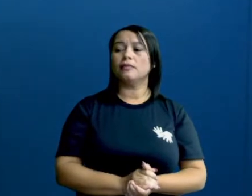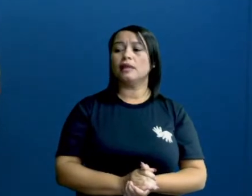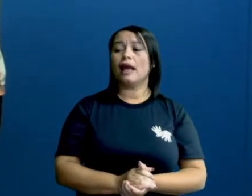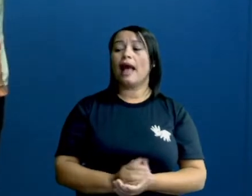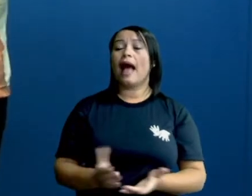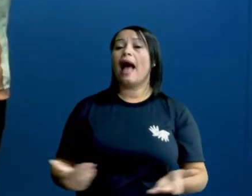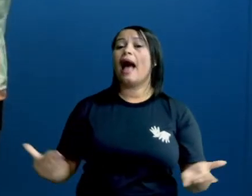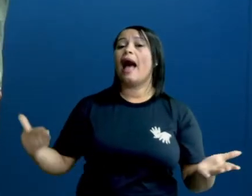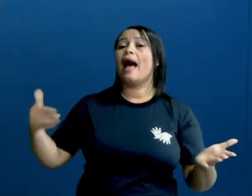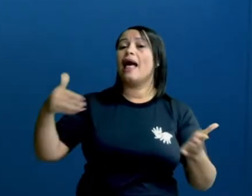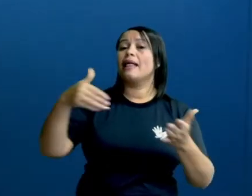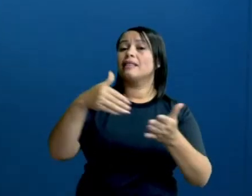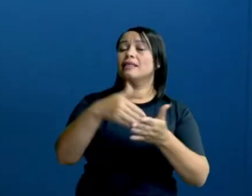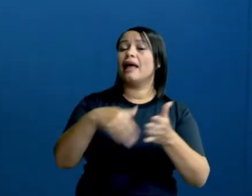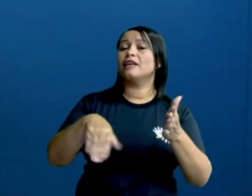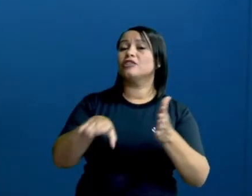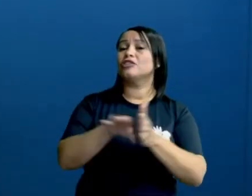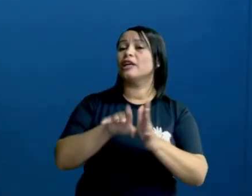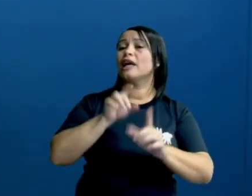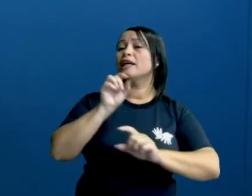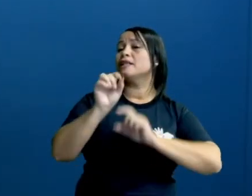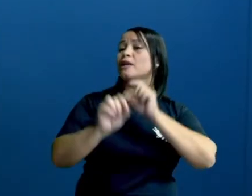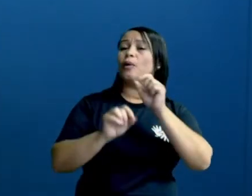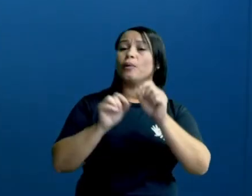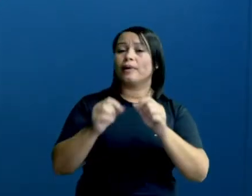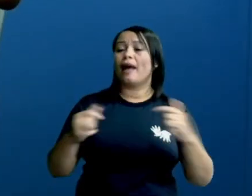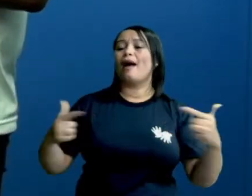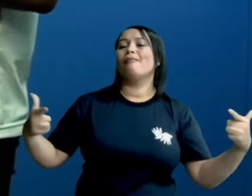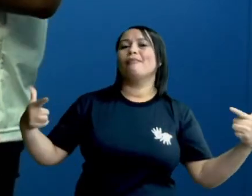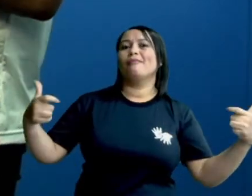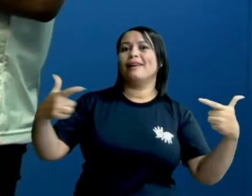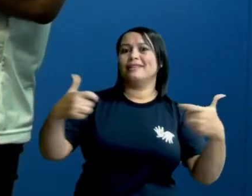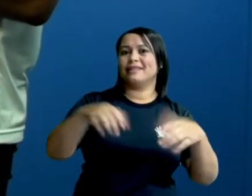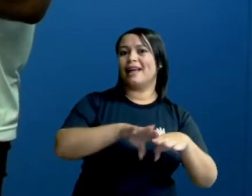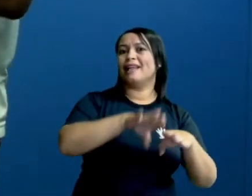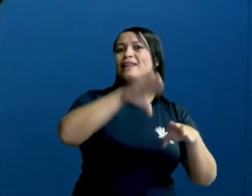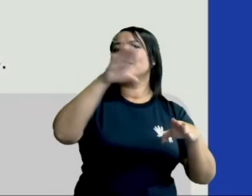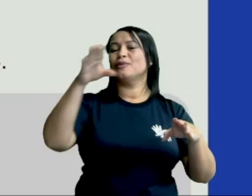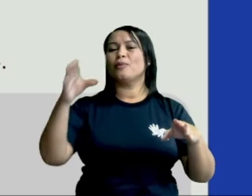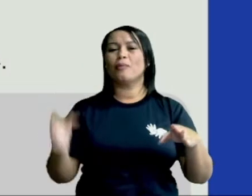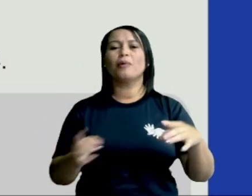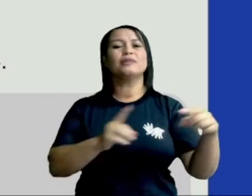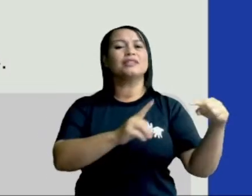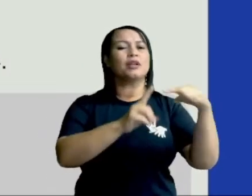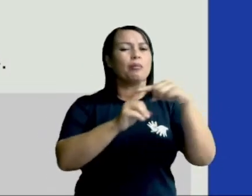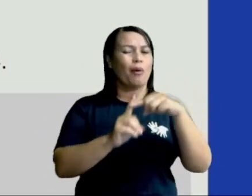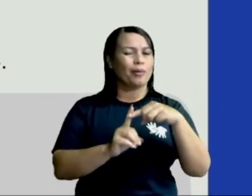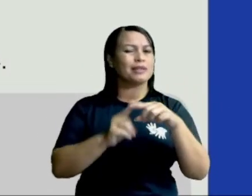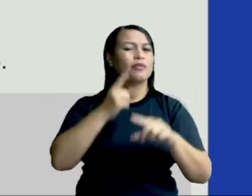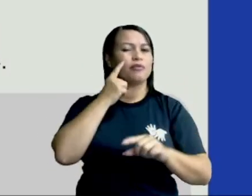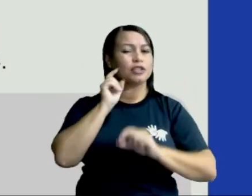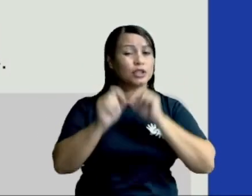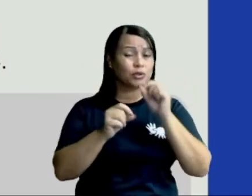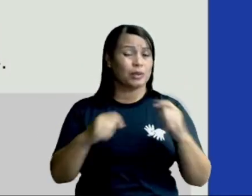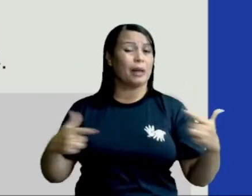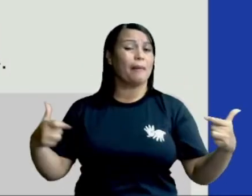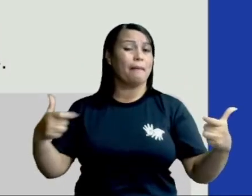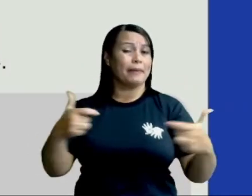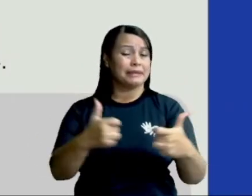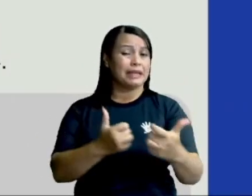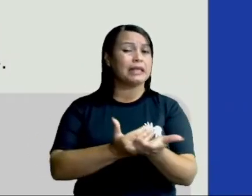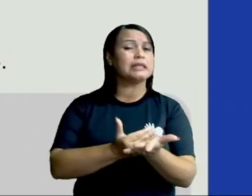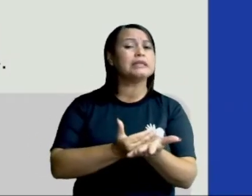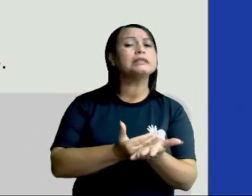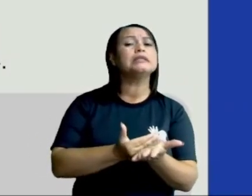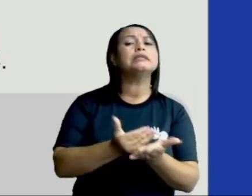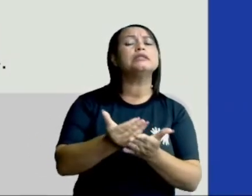Até que chega, né, a tão falada Batalha do Monte das Tabocas. E essa Batalha dos Montes das Tabocas, ela vai dar